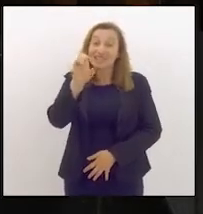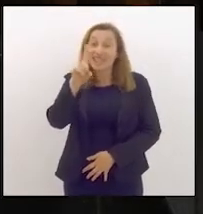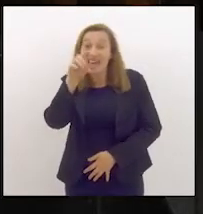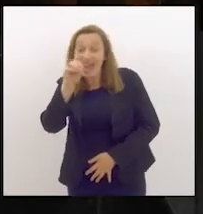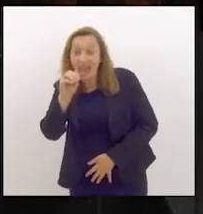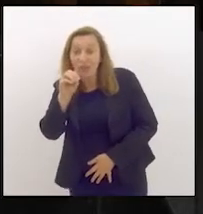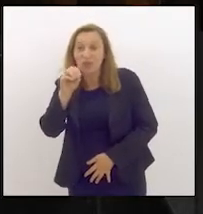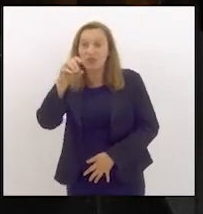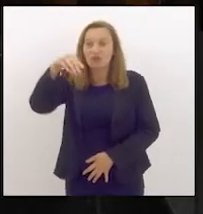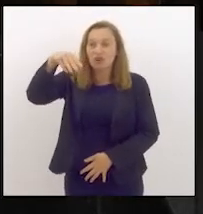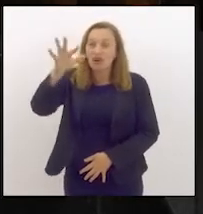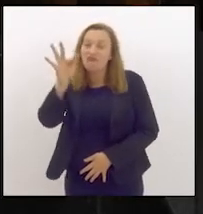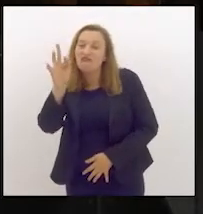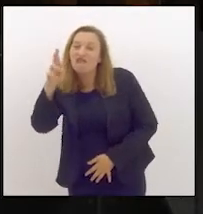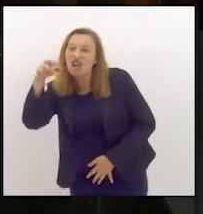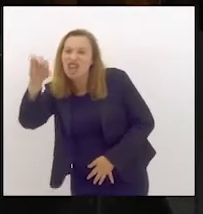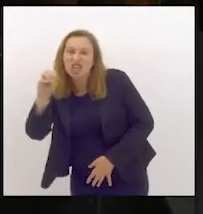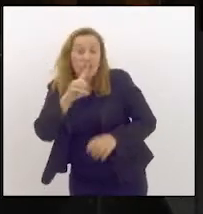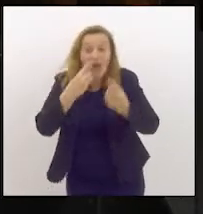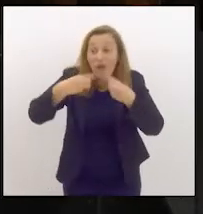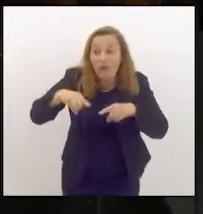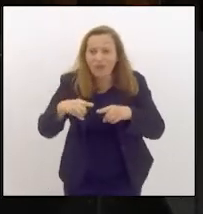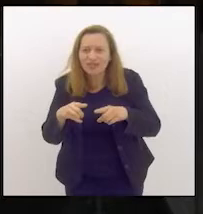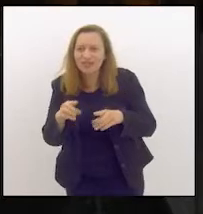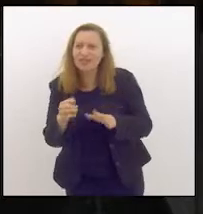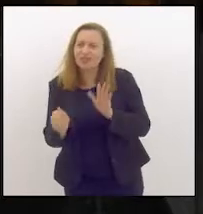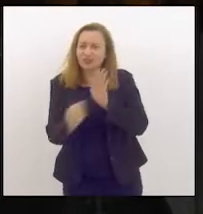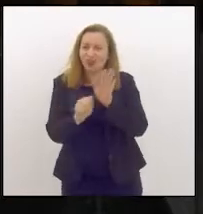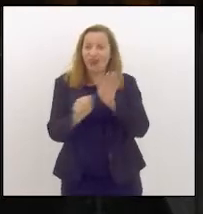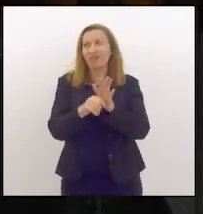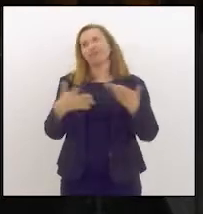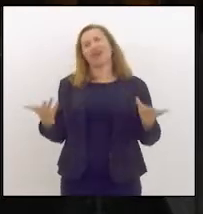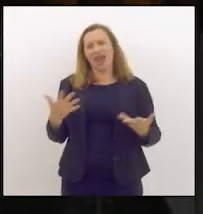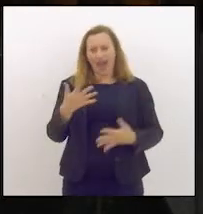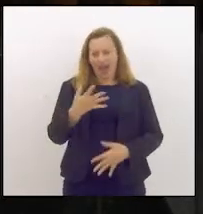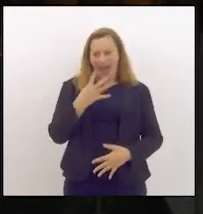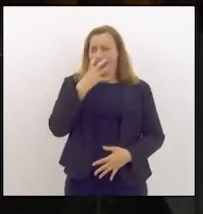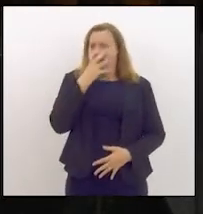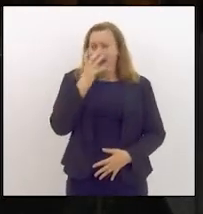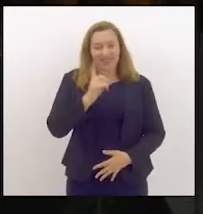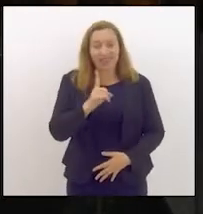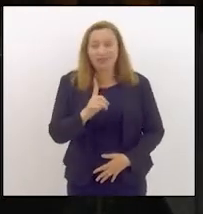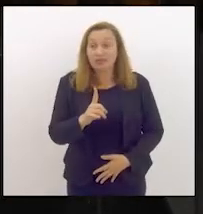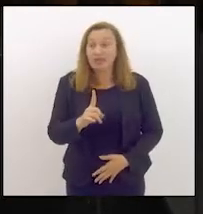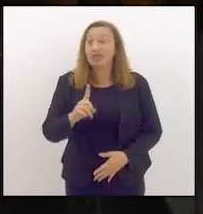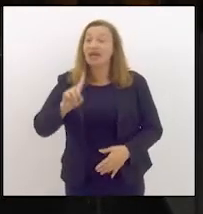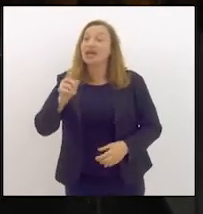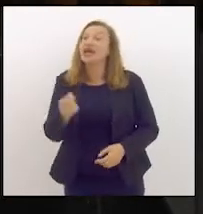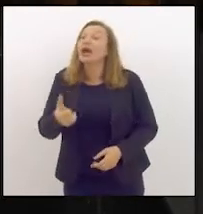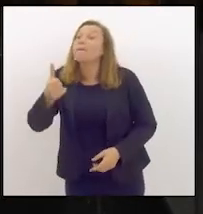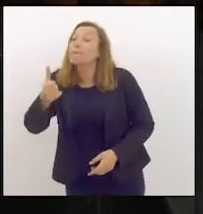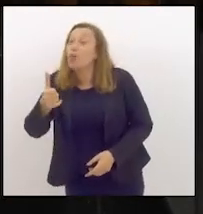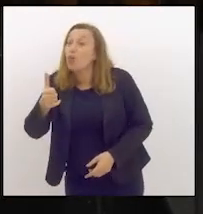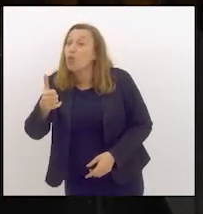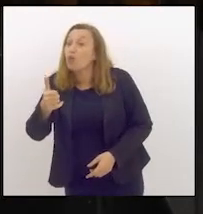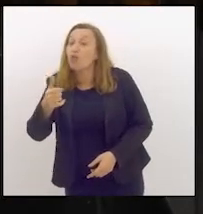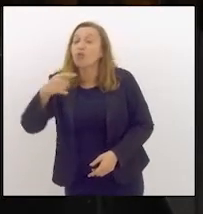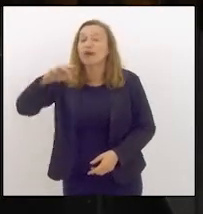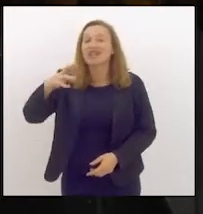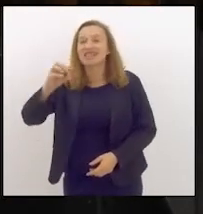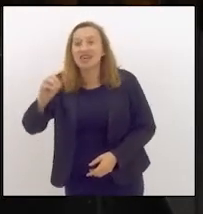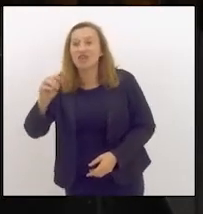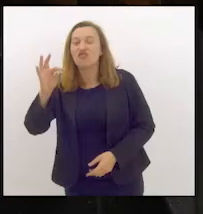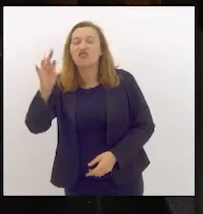que é contra a droga não me admirar a esse daqui a pouco o Senhor Marcelo freixo vier a